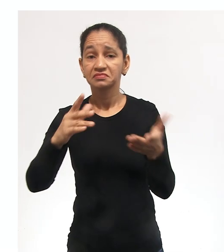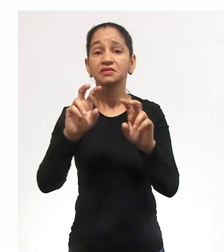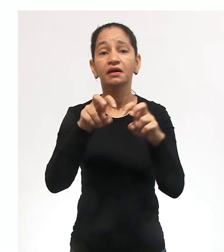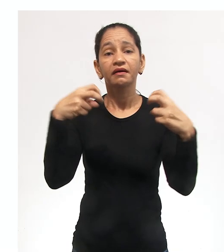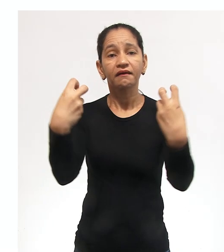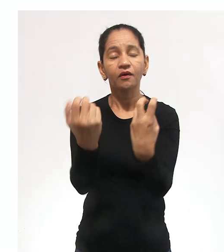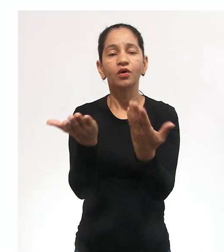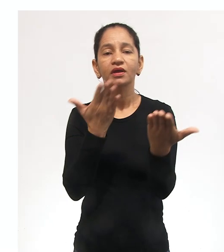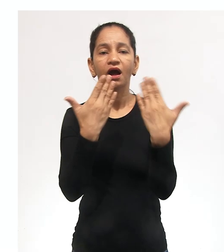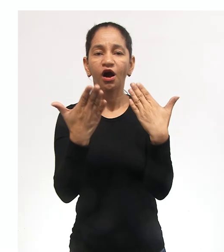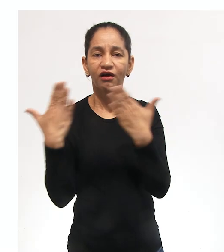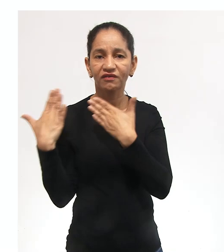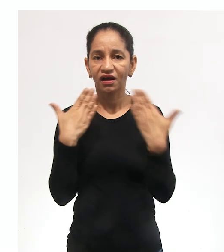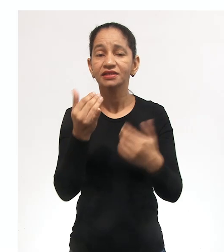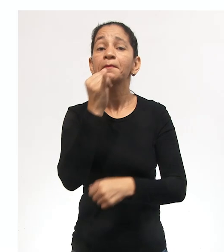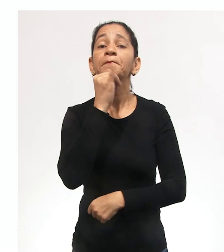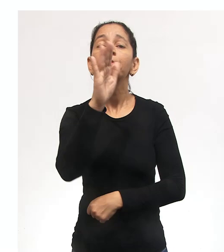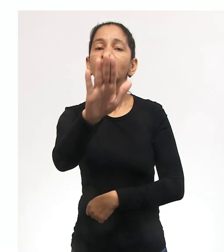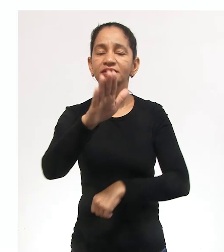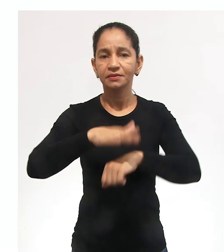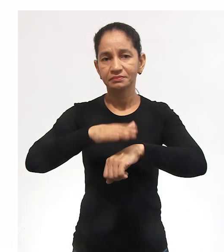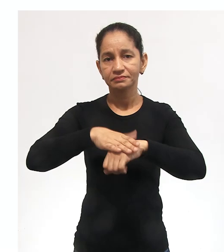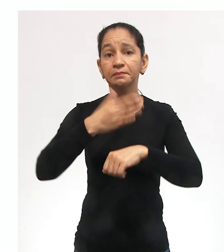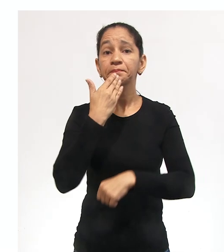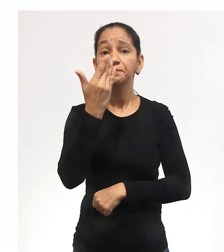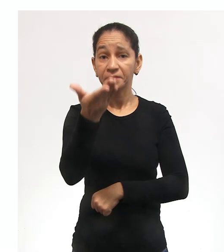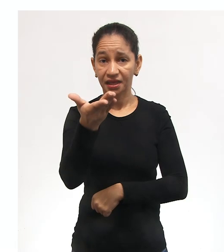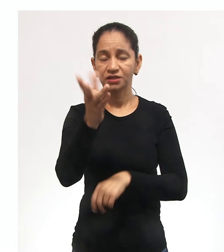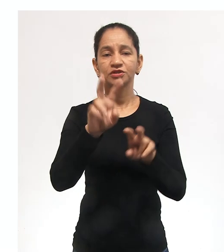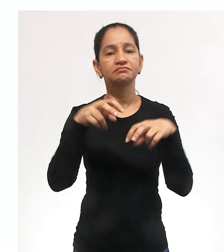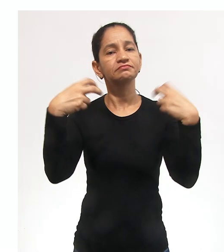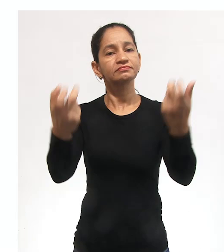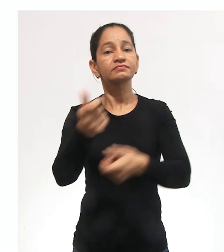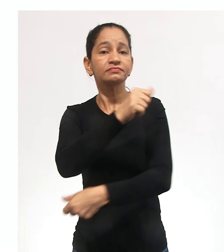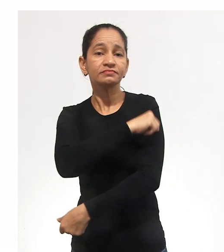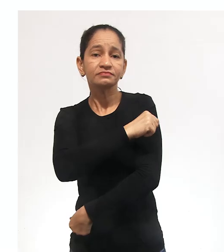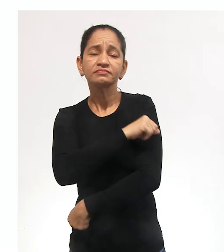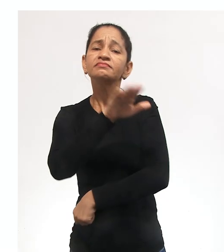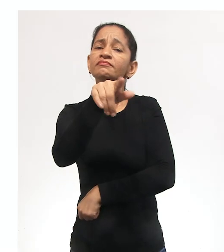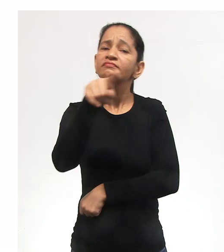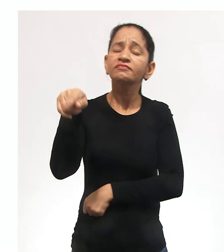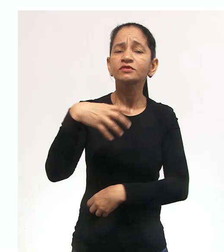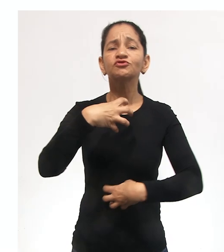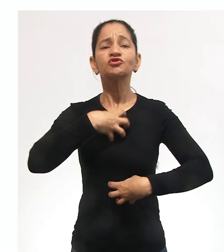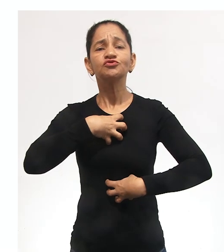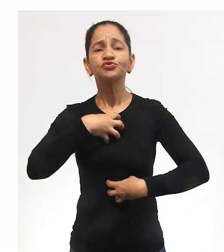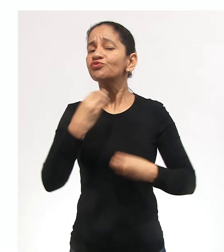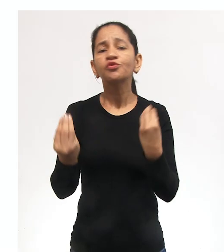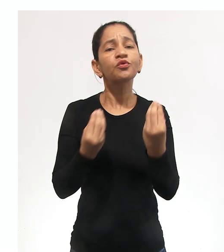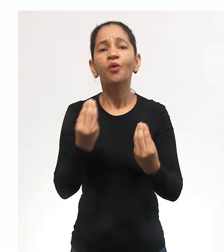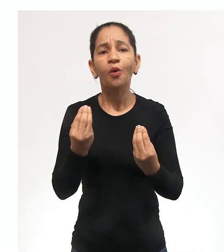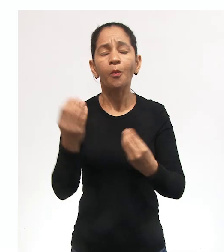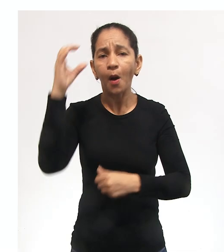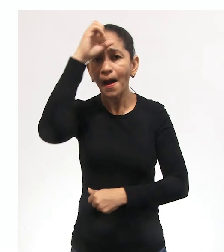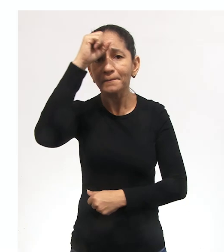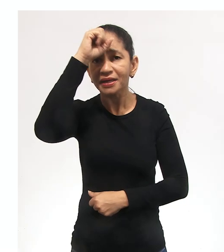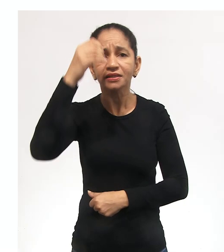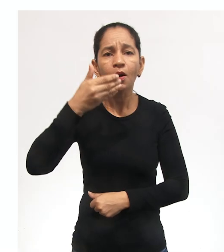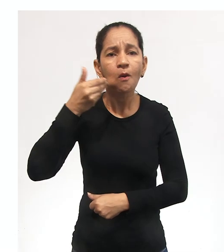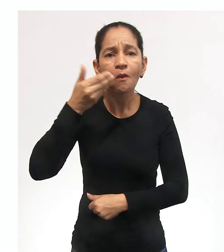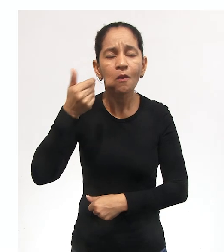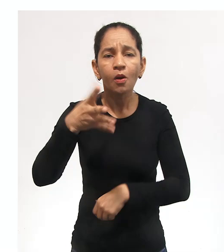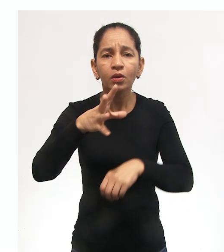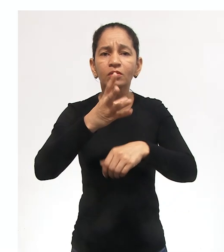rodas de conversa, quando o professor reúne os estudantes e pergunta como eles se sentiram, o que eles aprenderam, o que